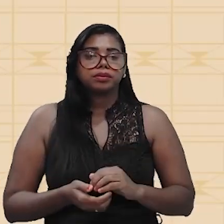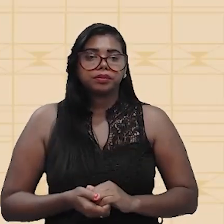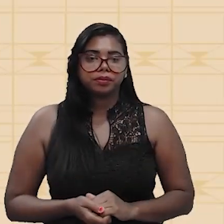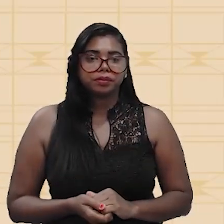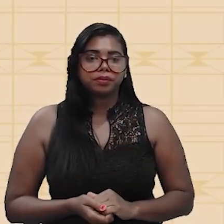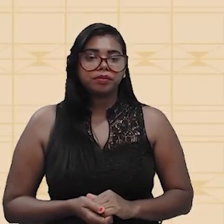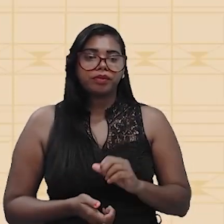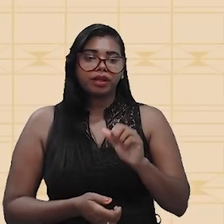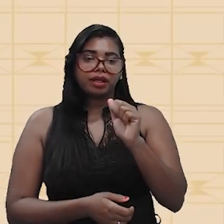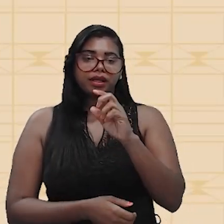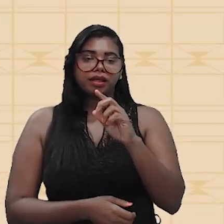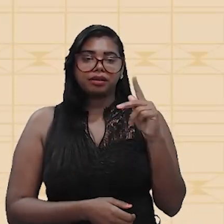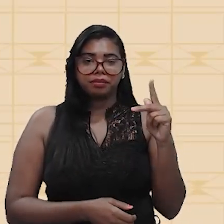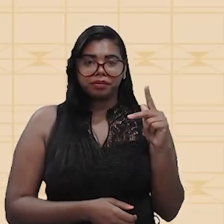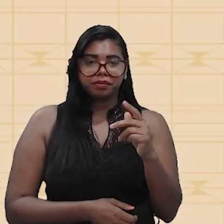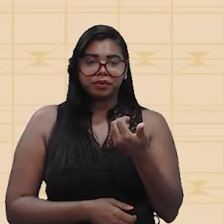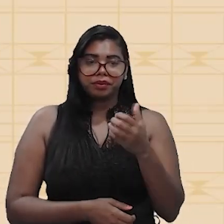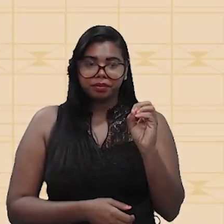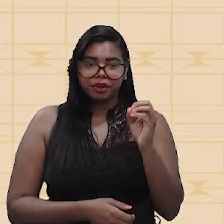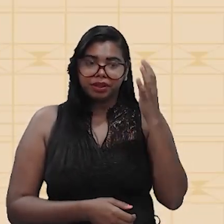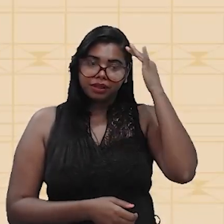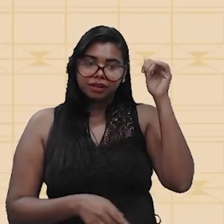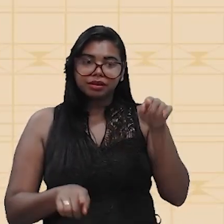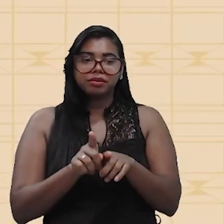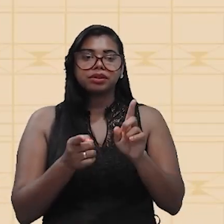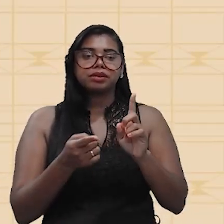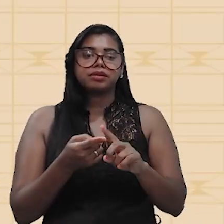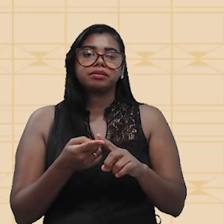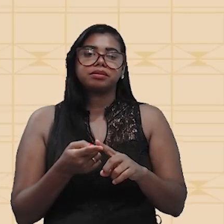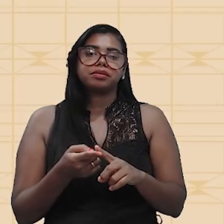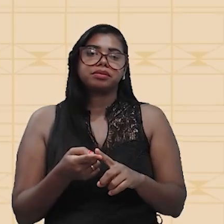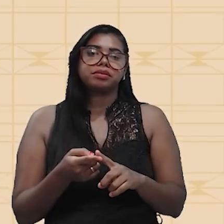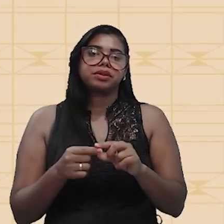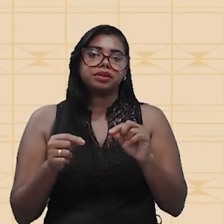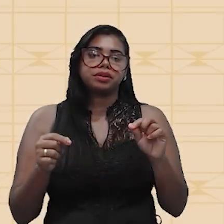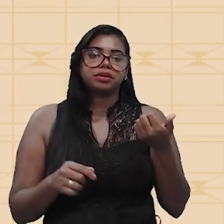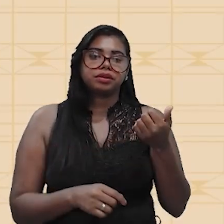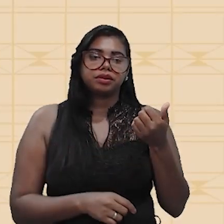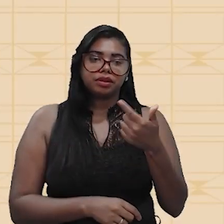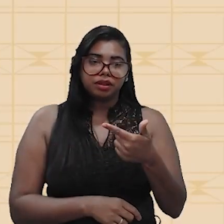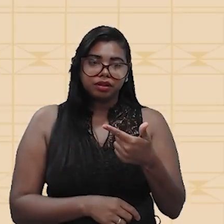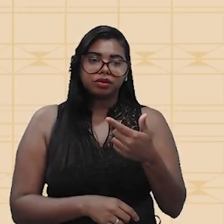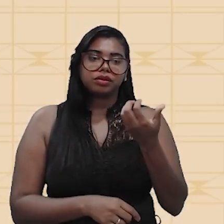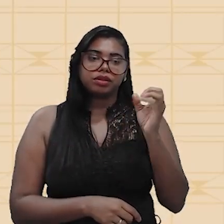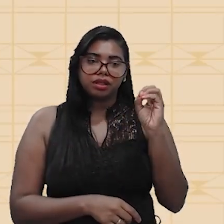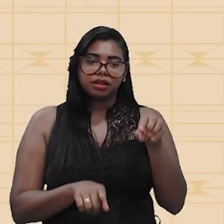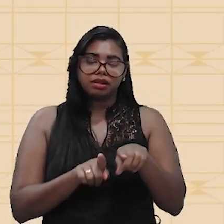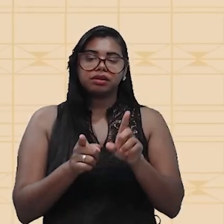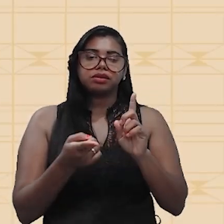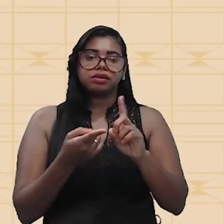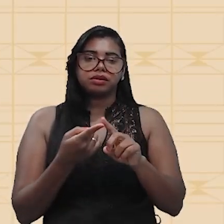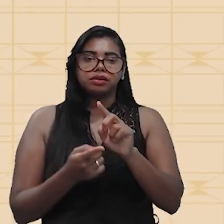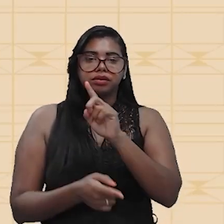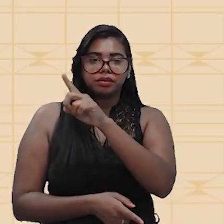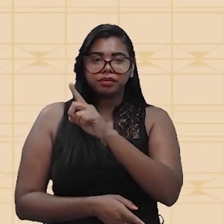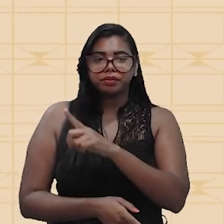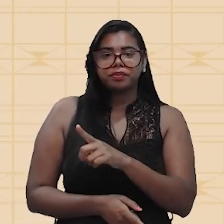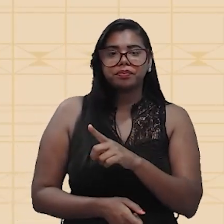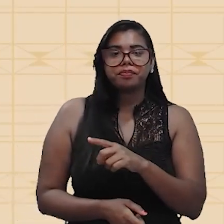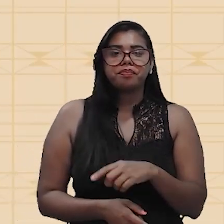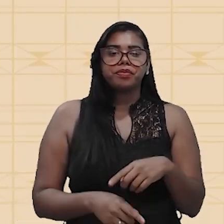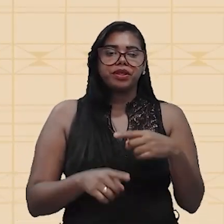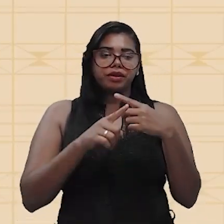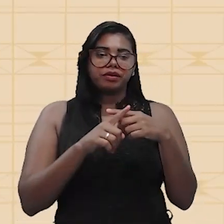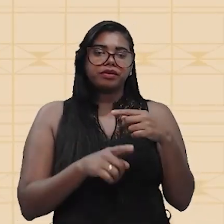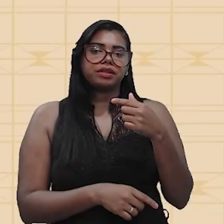para 10. Sabendo que a corrente é 2 e a resistência é 10, você vai rir. Olha aí que coisa bacana. 10 vezes 2, 20 volts. E